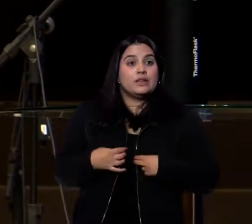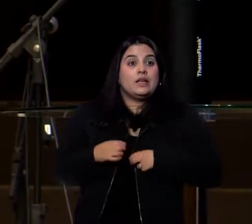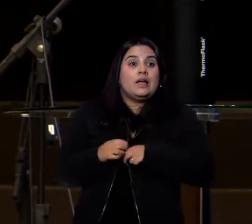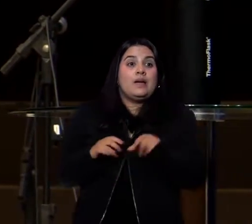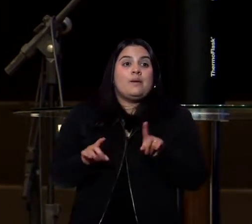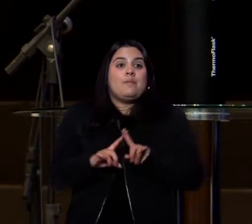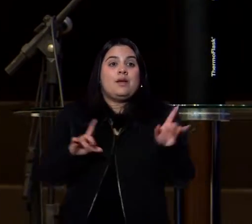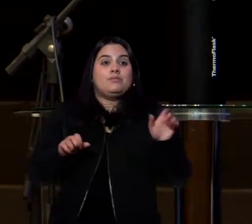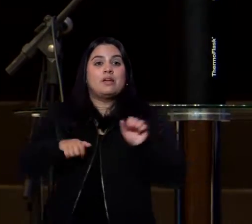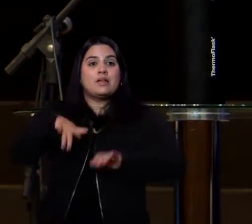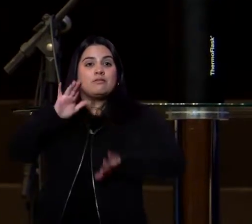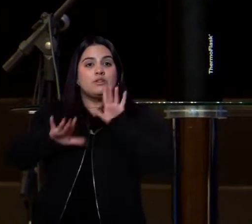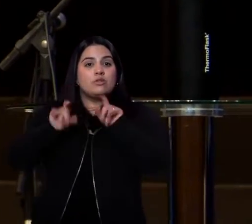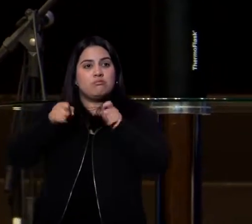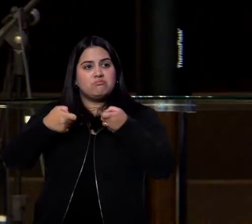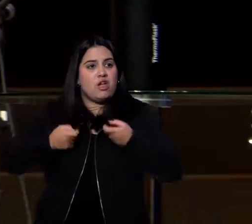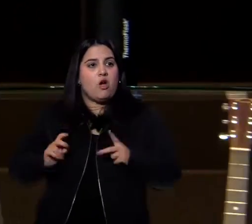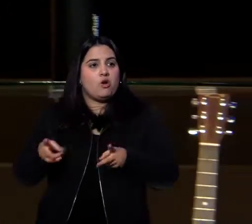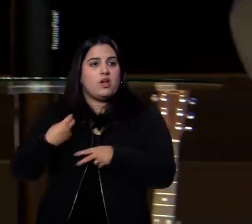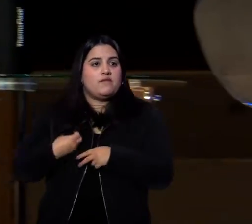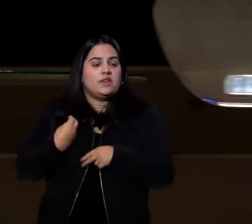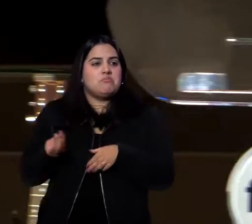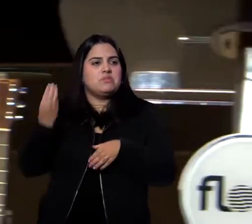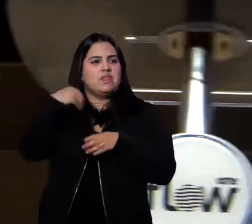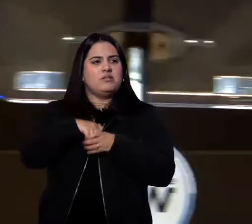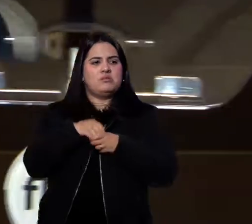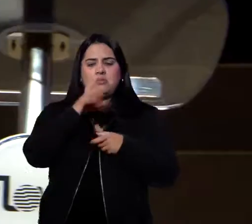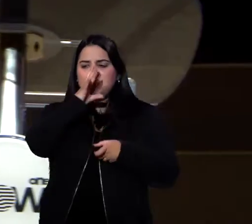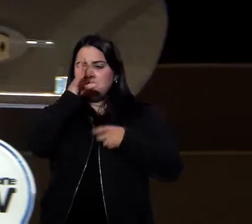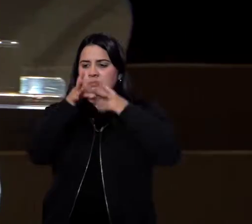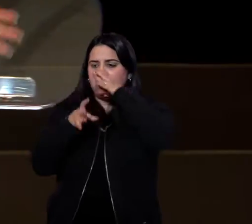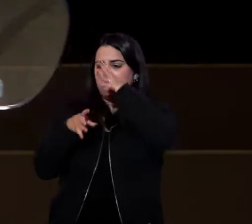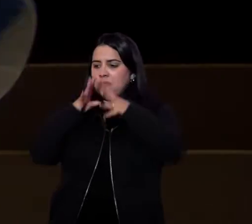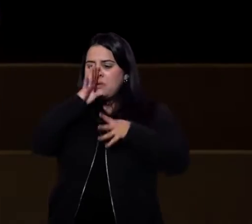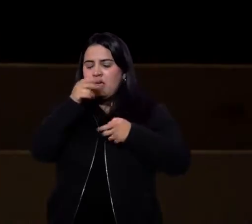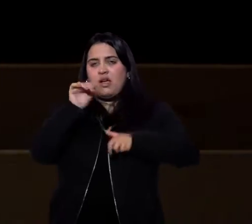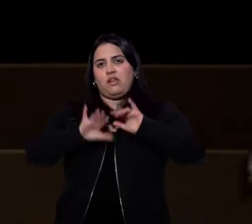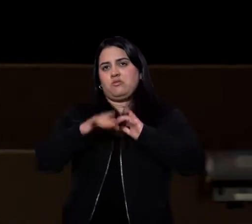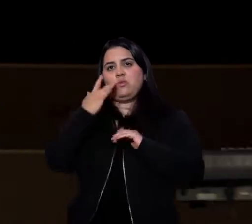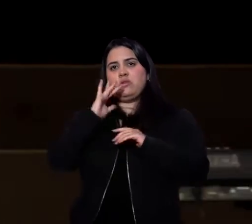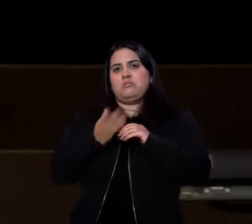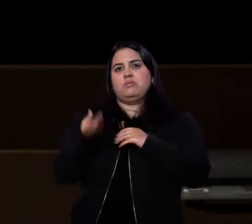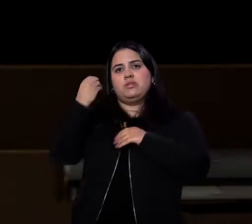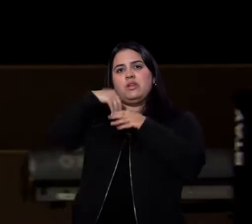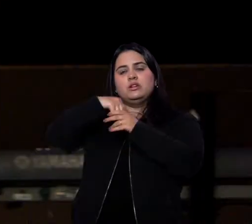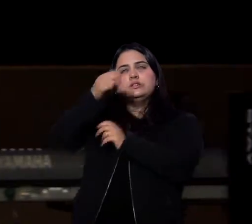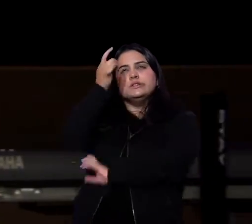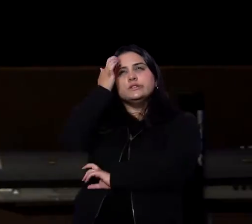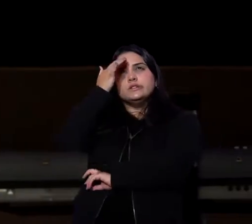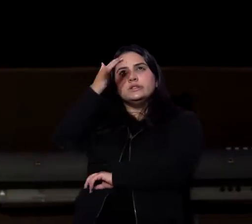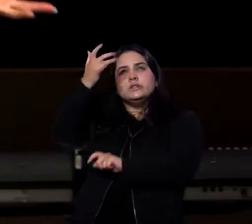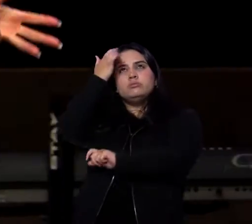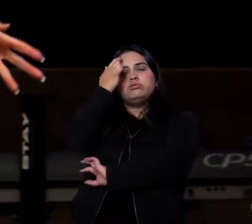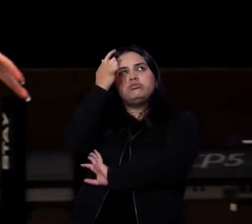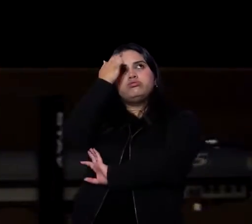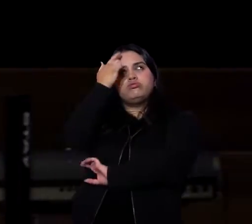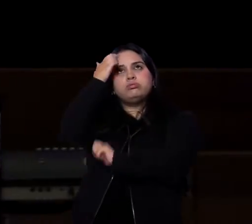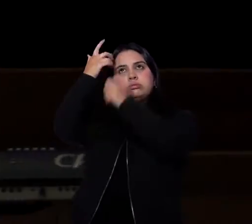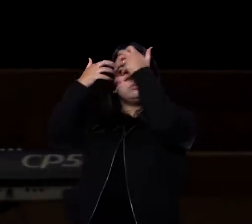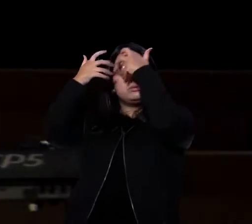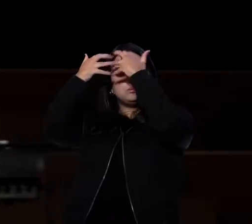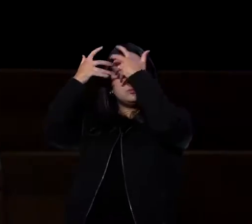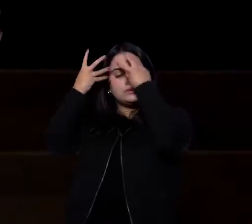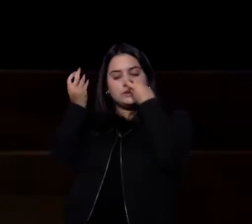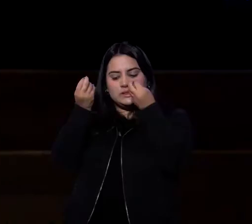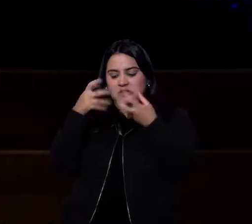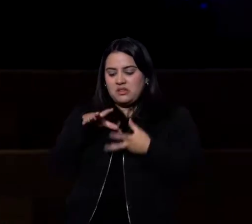continua vivendo dentro de um tribunal. Como assim, Às vezes dentro da nossa cabeça a gente fica se colocando mesmo no lugar